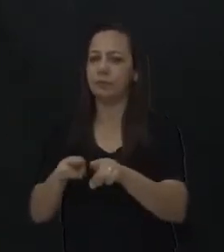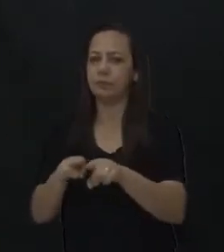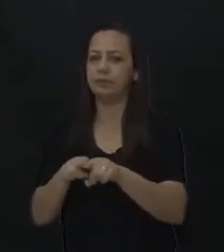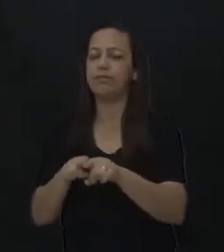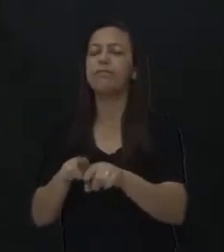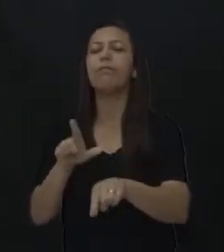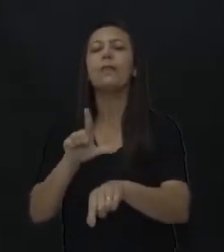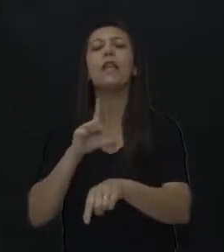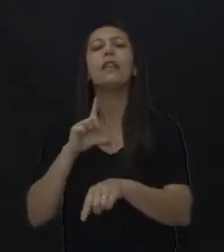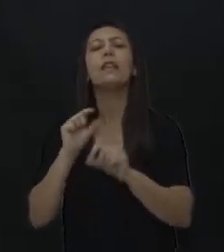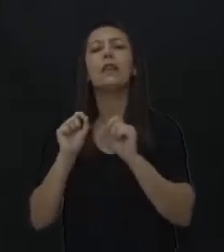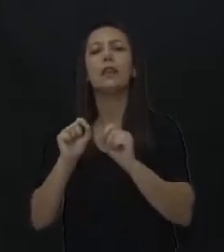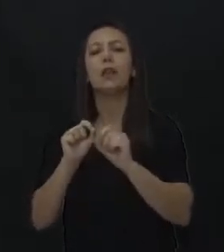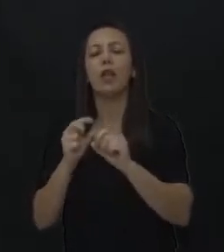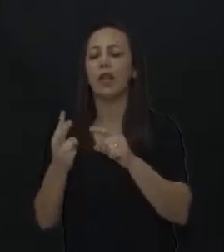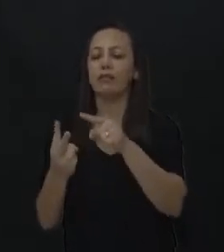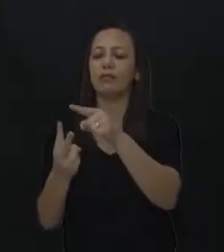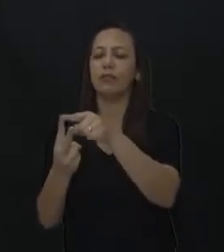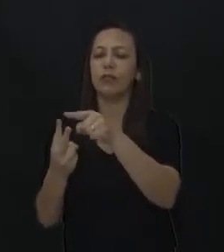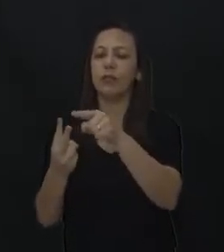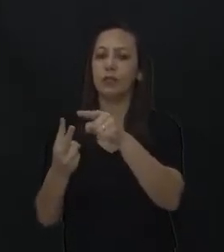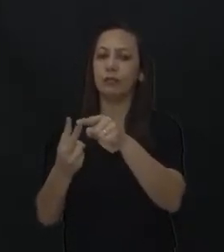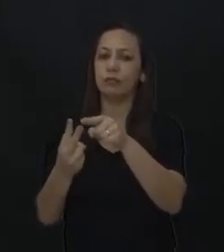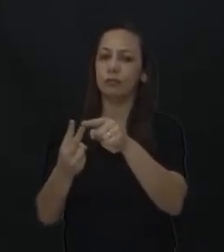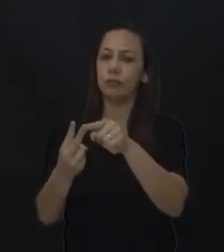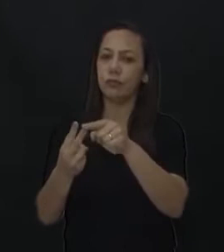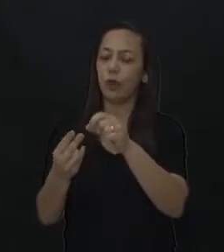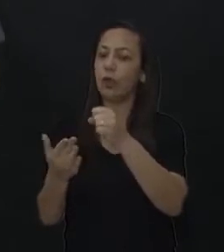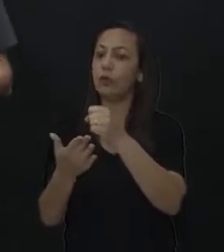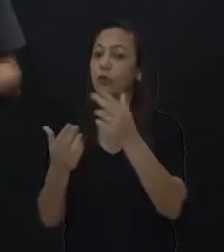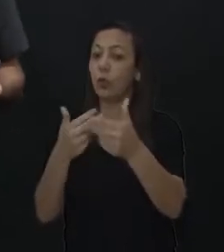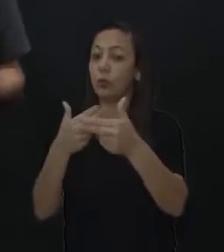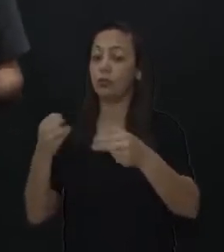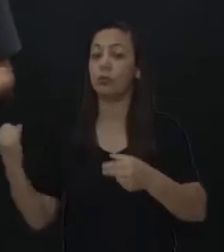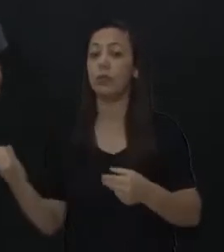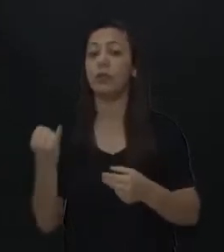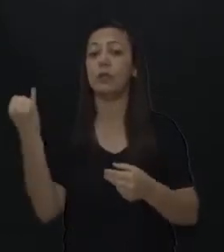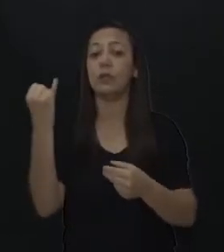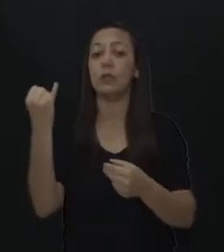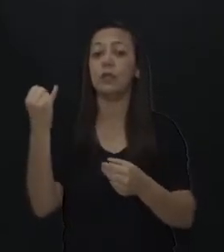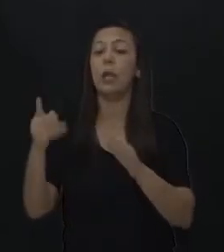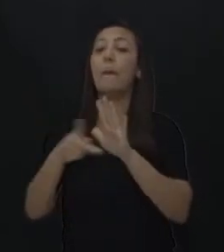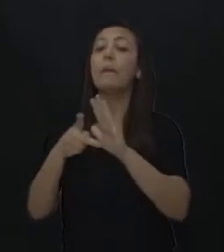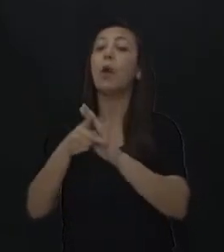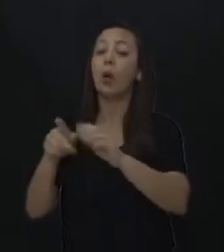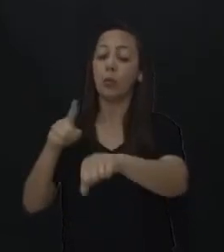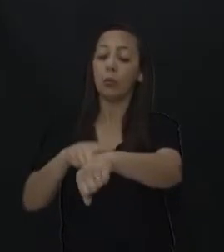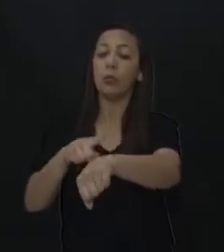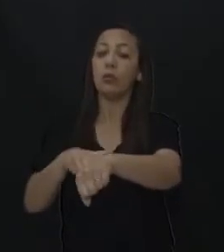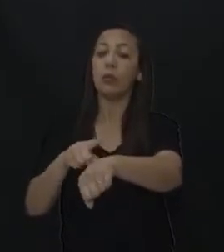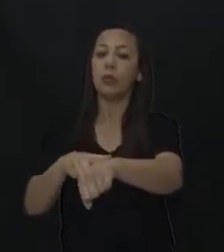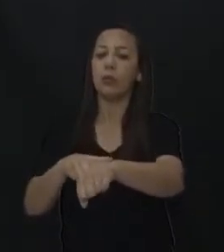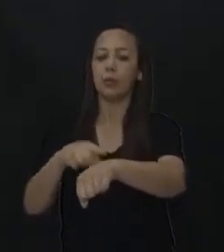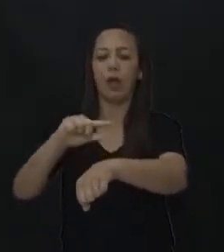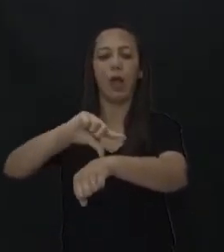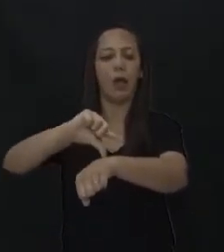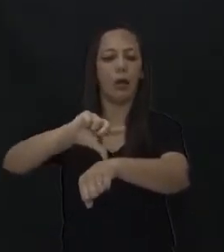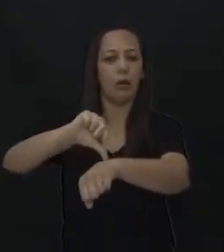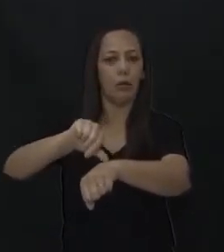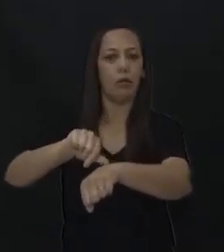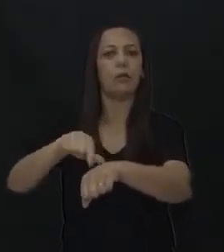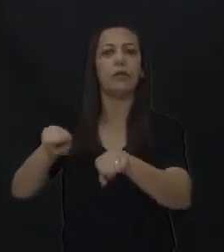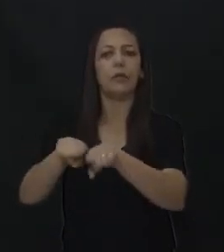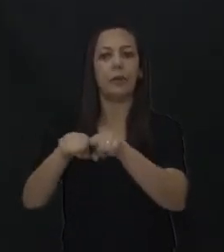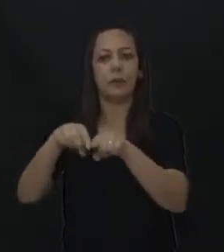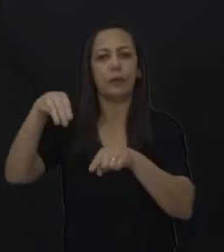Nós temos aqui dois elementos base em relação ao tempo, tá? Que no caso são a hora e o minuto. E